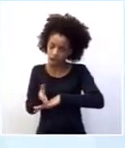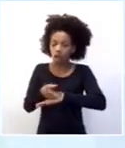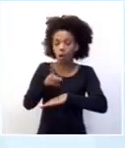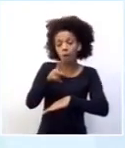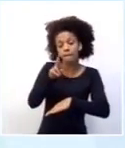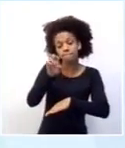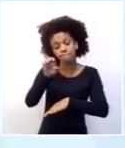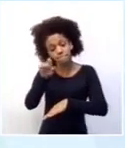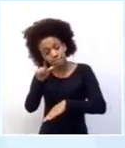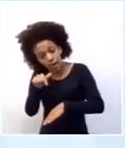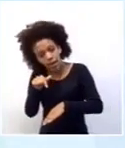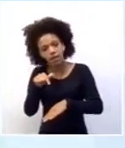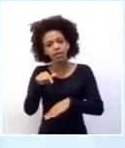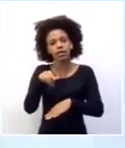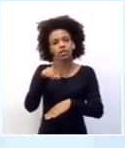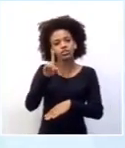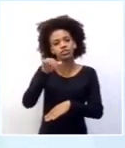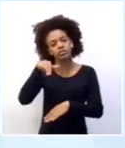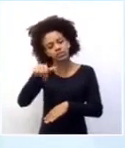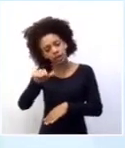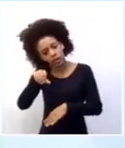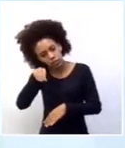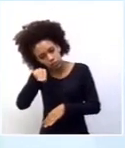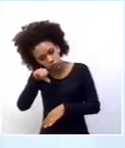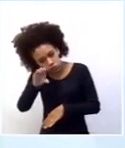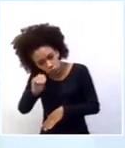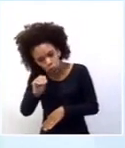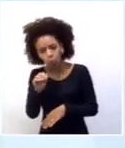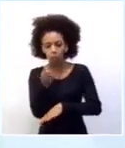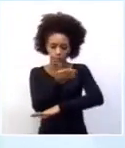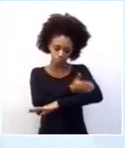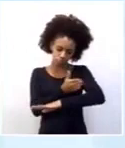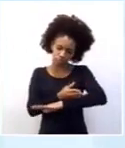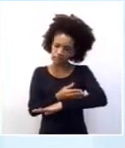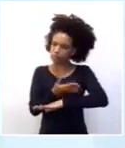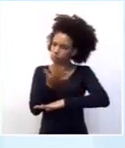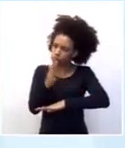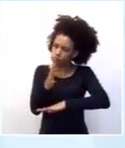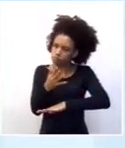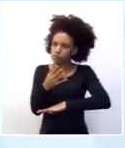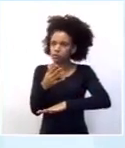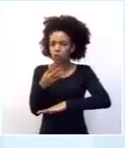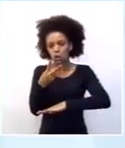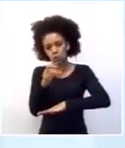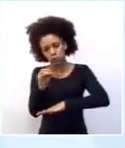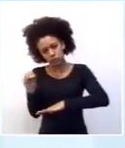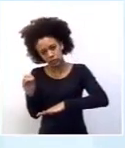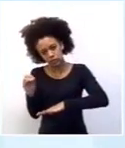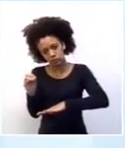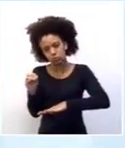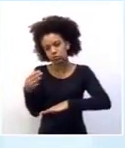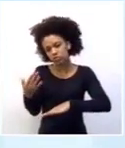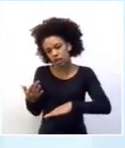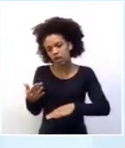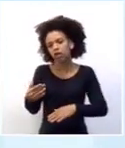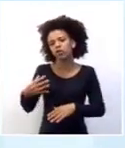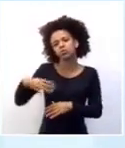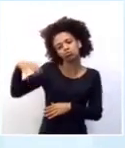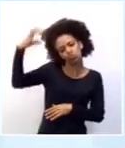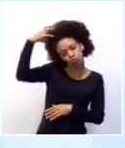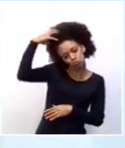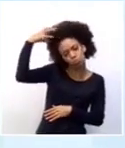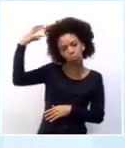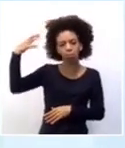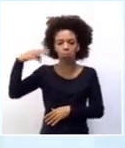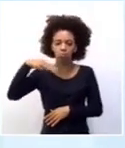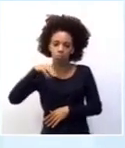o arcaico, que é anterior aí ao ano 3200, tá? Que vai falar um pouco da formação dos nomos, né? De como a